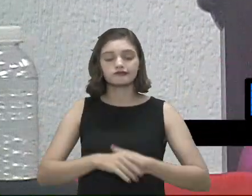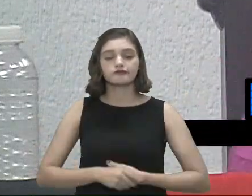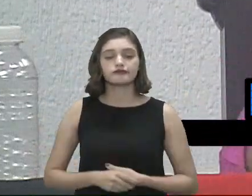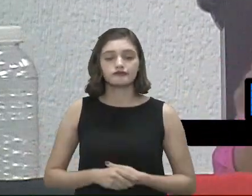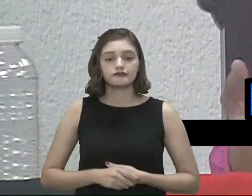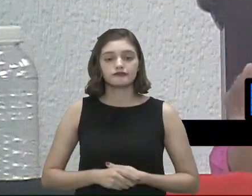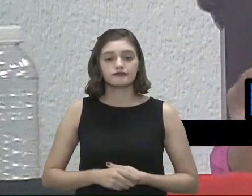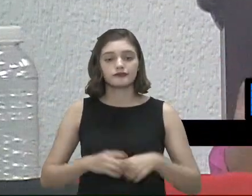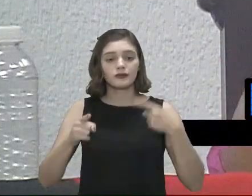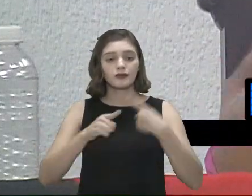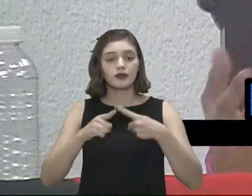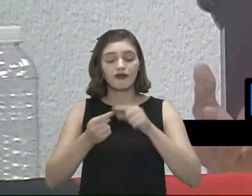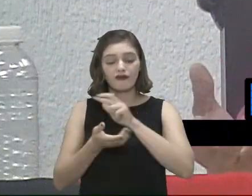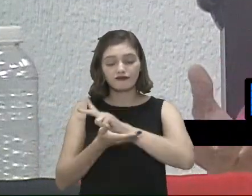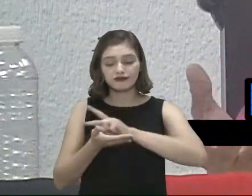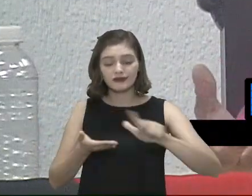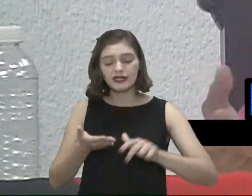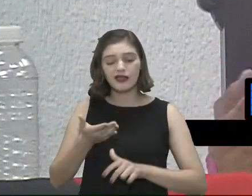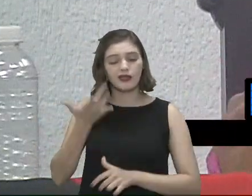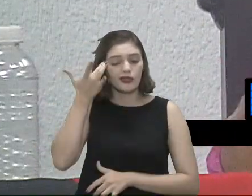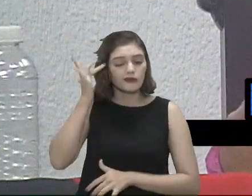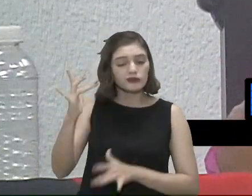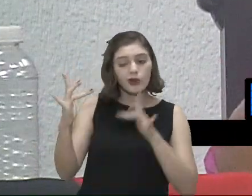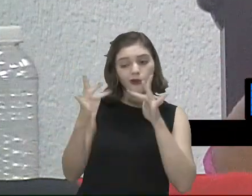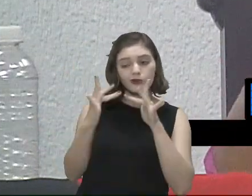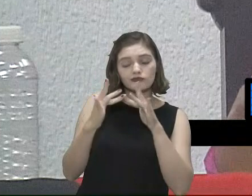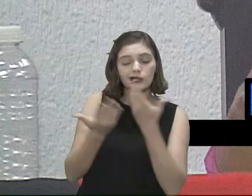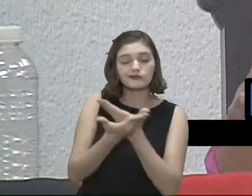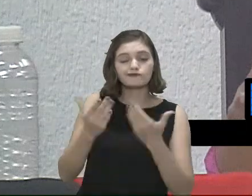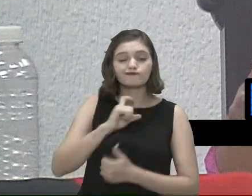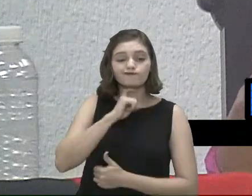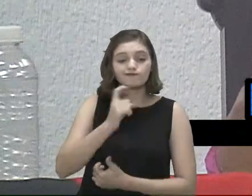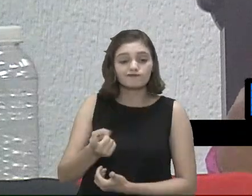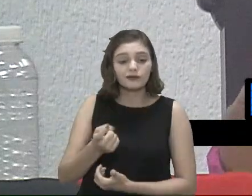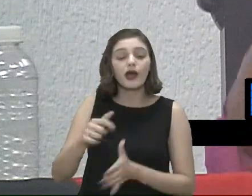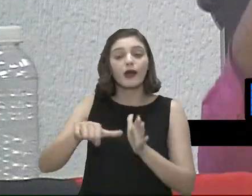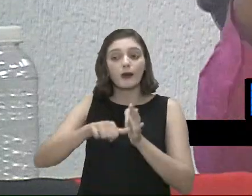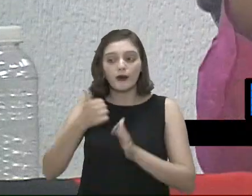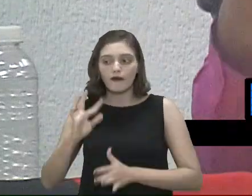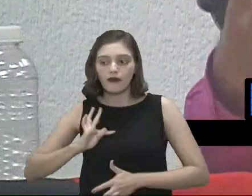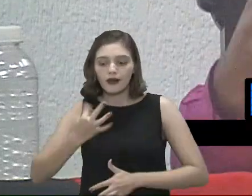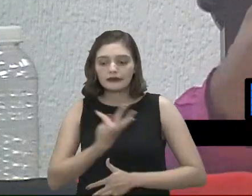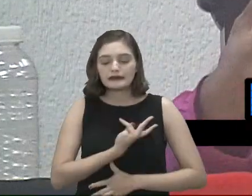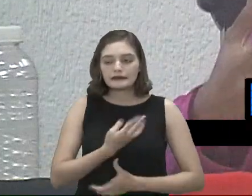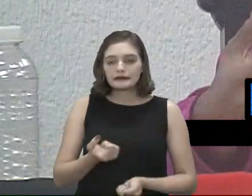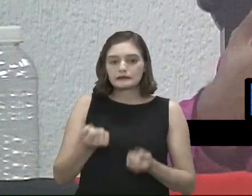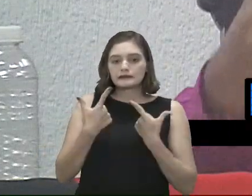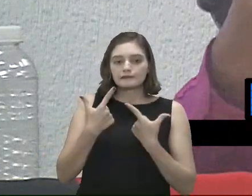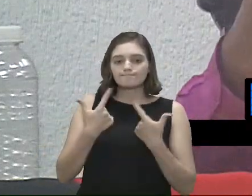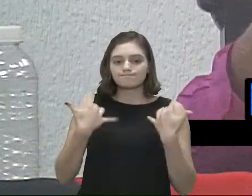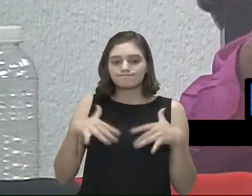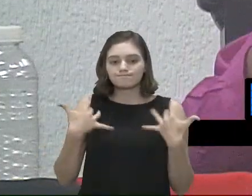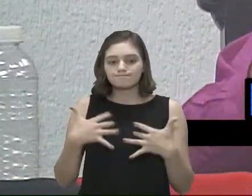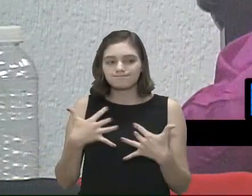né, muitas pessoas não têm contato, e aí quando tem contato pela primeira vez, acabam tendo